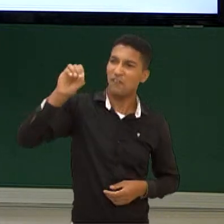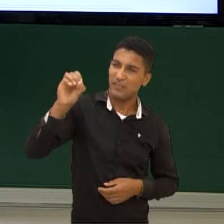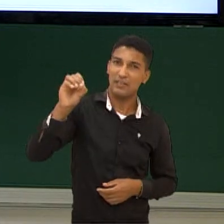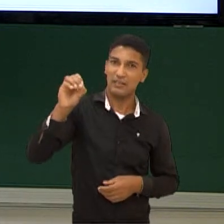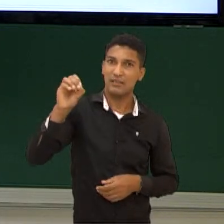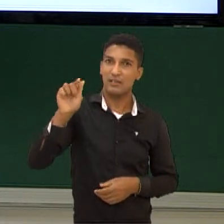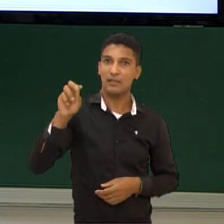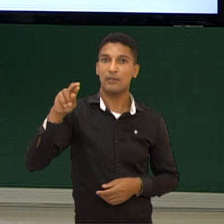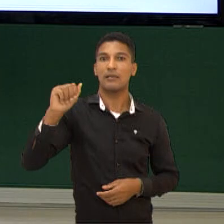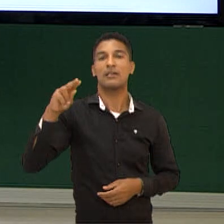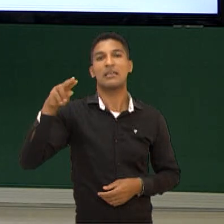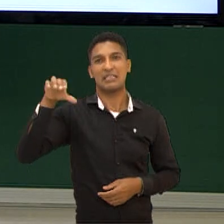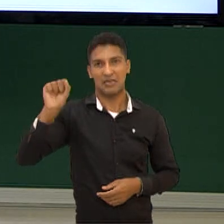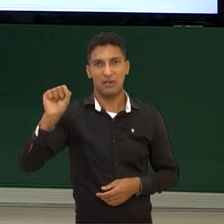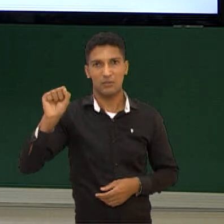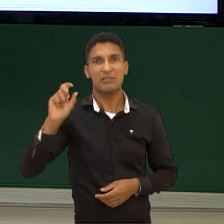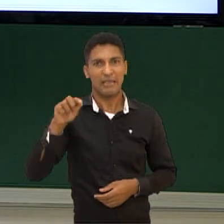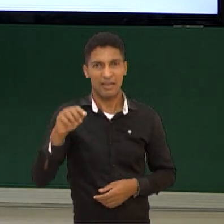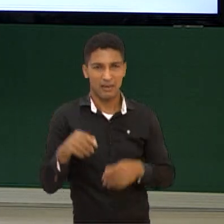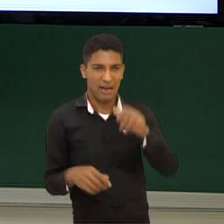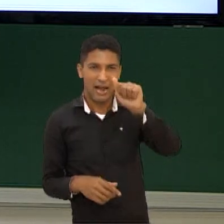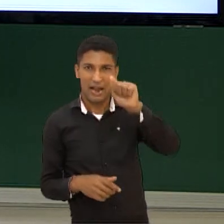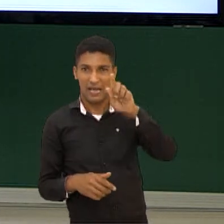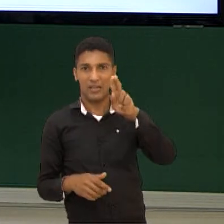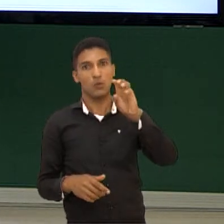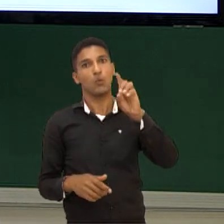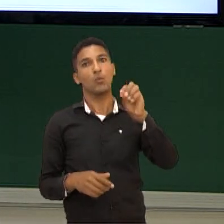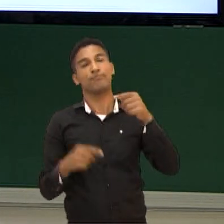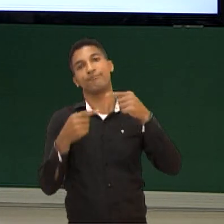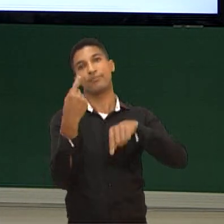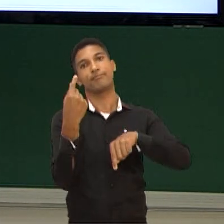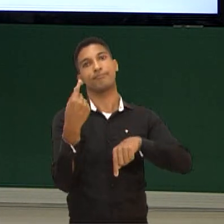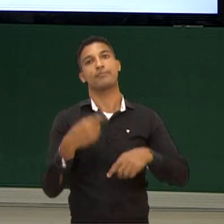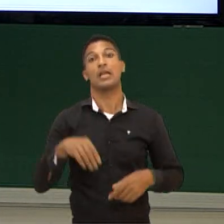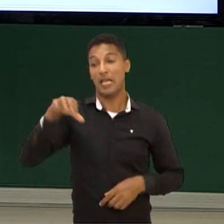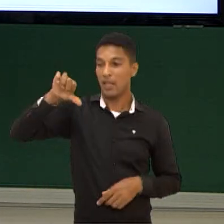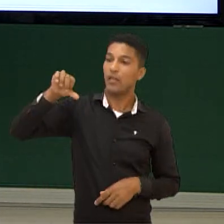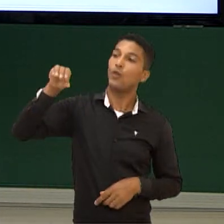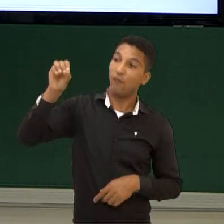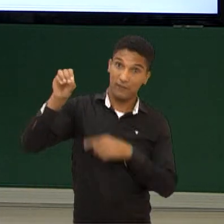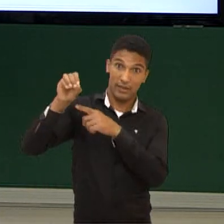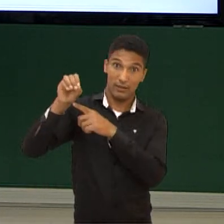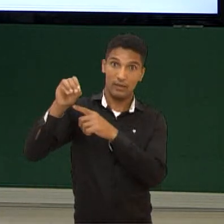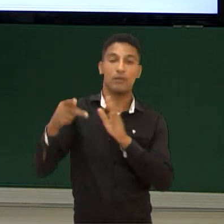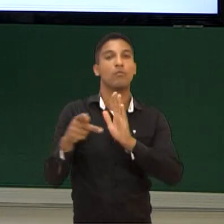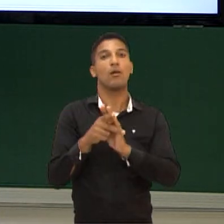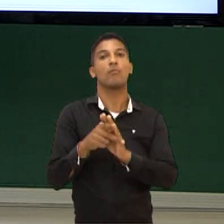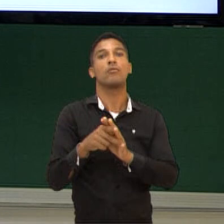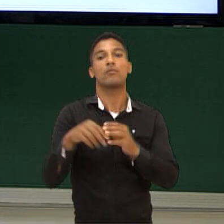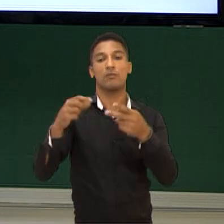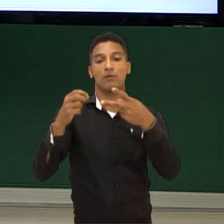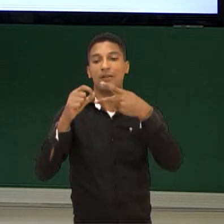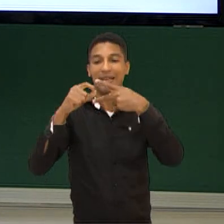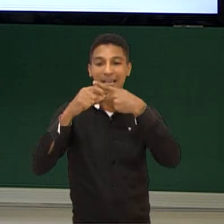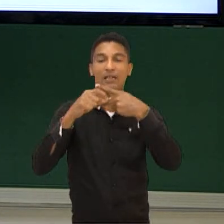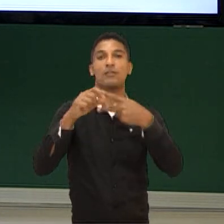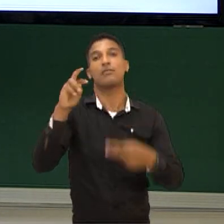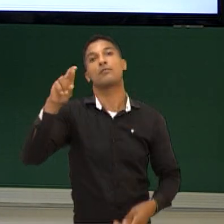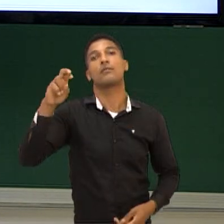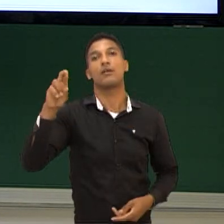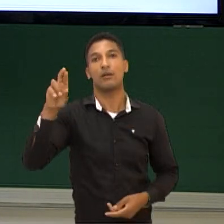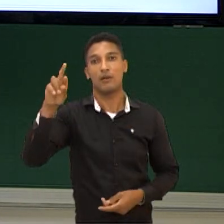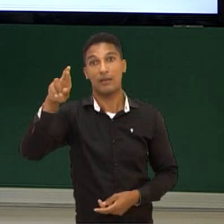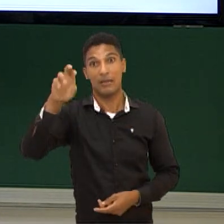ângulo de 90 graus, ele é um ângulo reto. E o ângulo de 120 graus, o que ele é? Como nós já vimos,